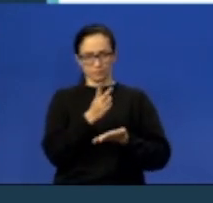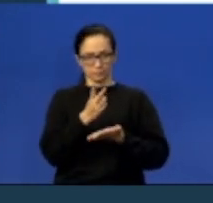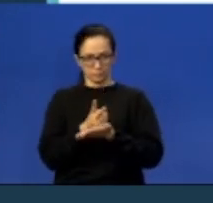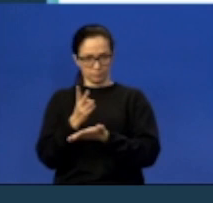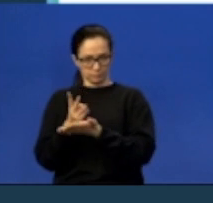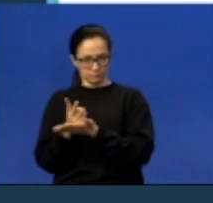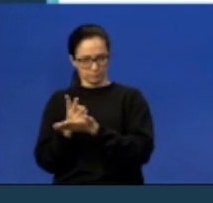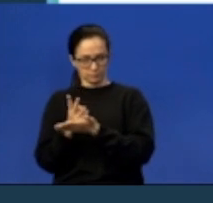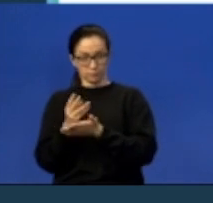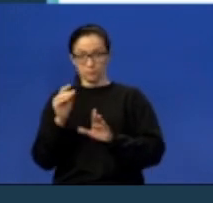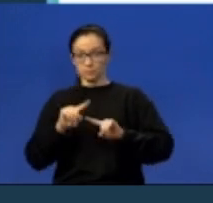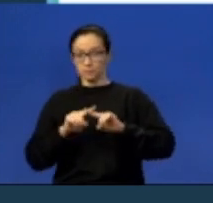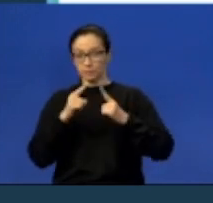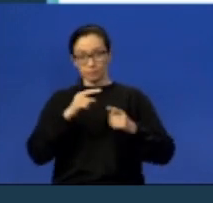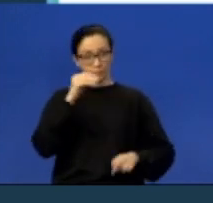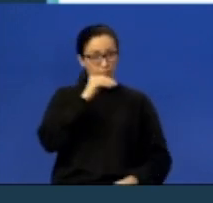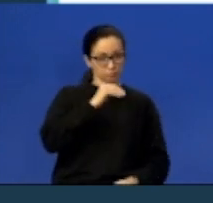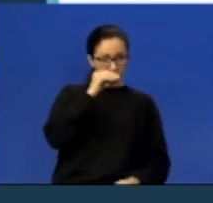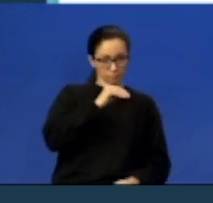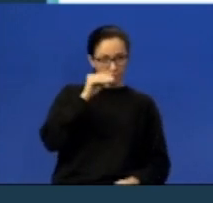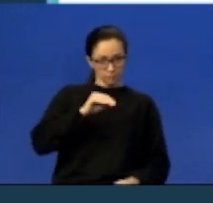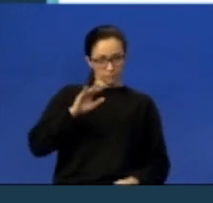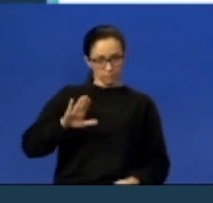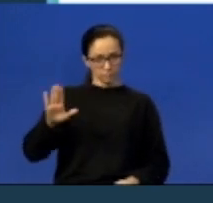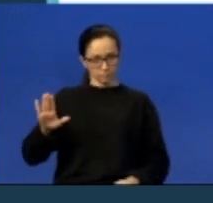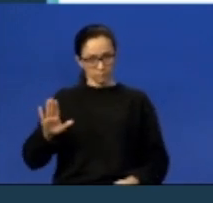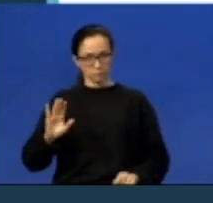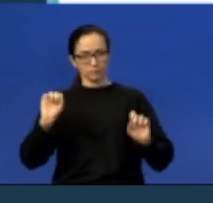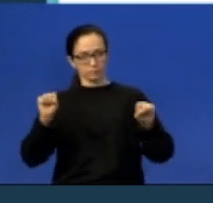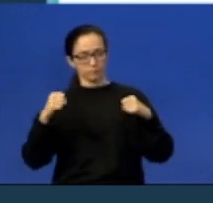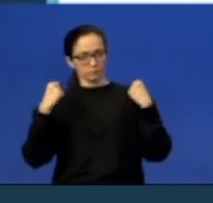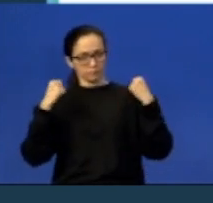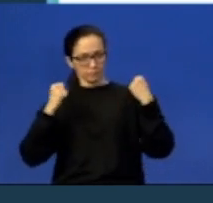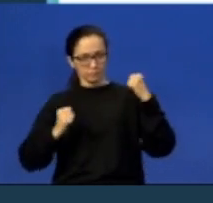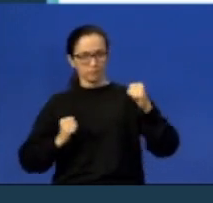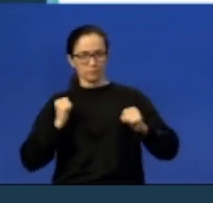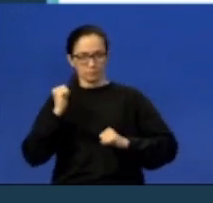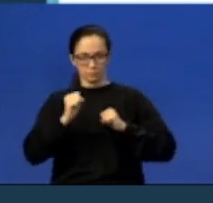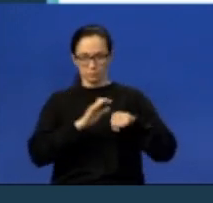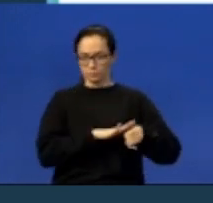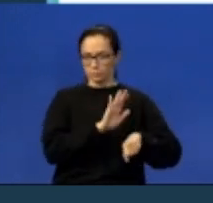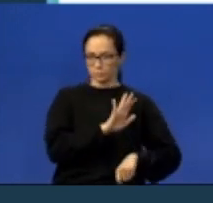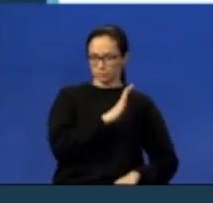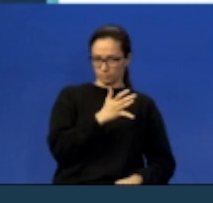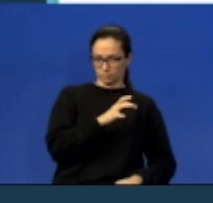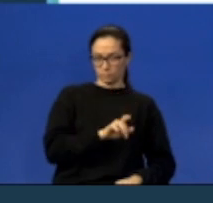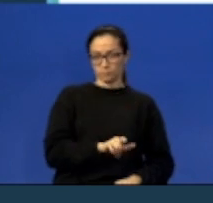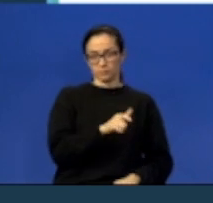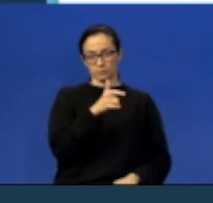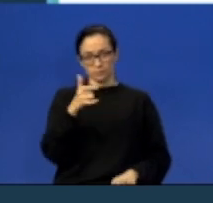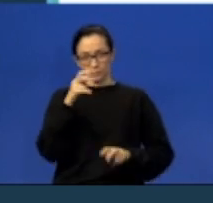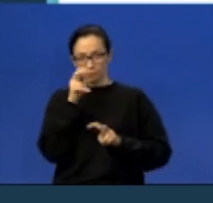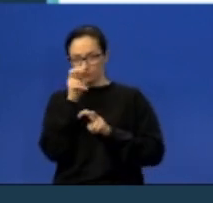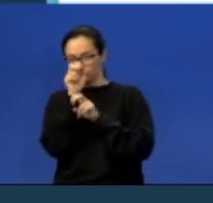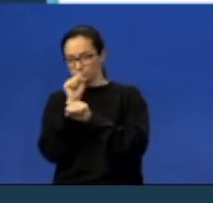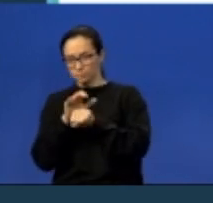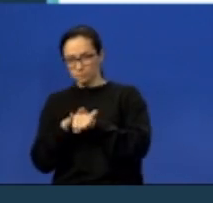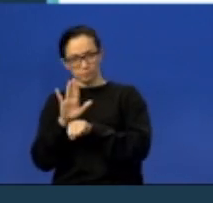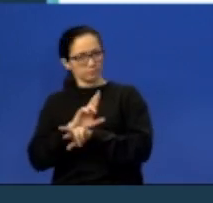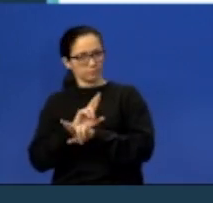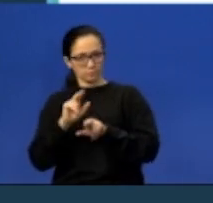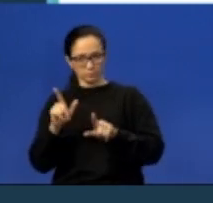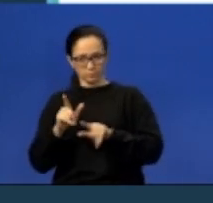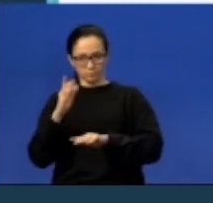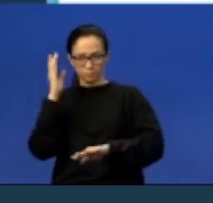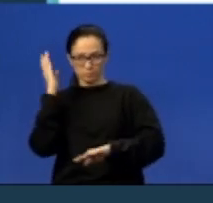de baixa magnitude. Elas são muito frequentes em atividades físicas. As fraturas agudas são causadas por uma única carga de